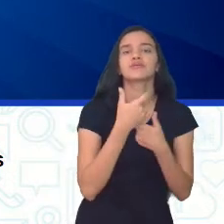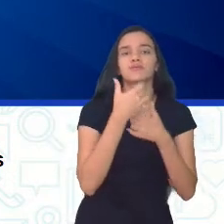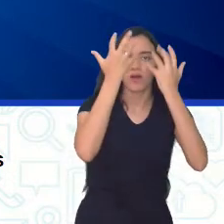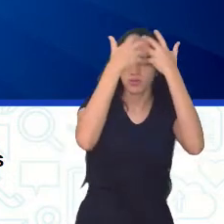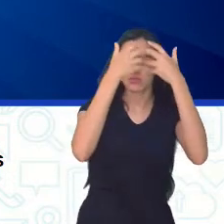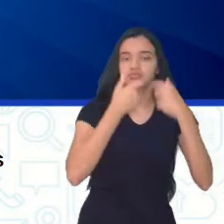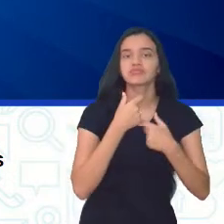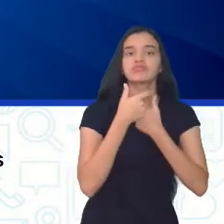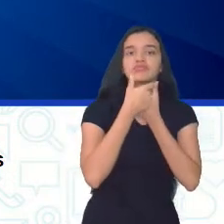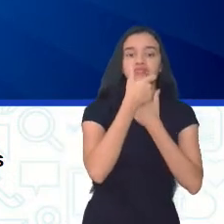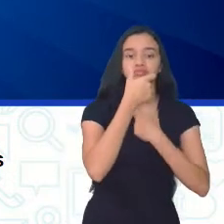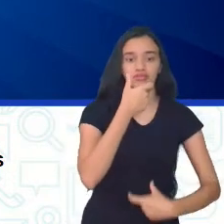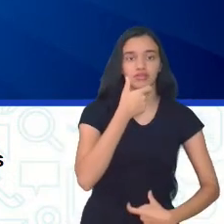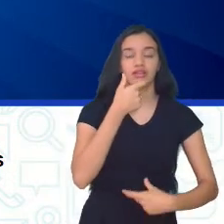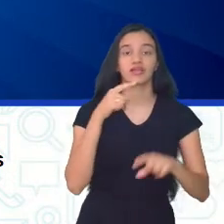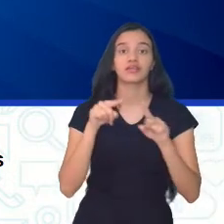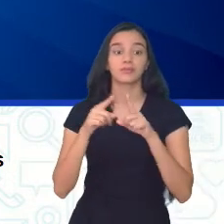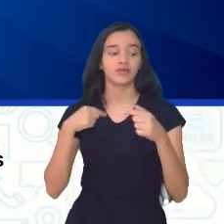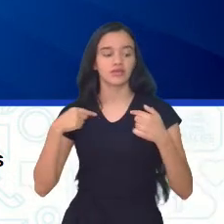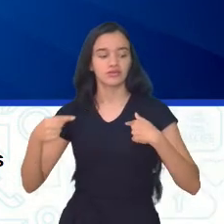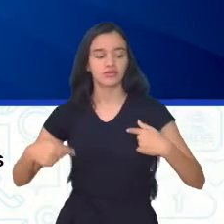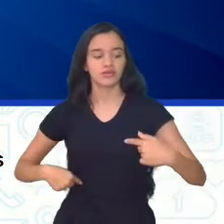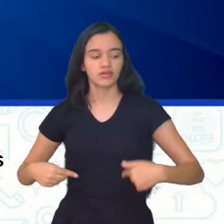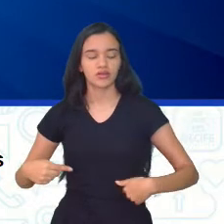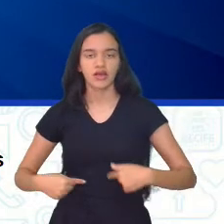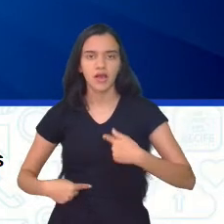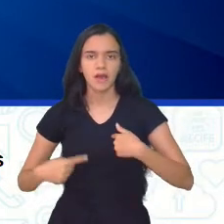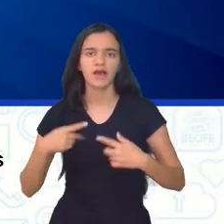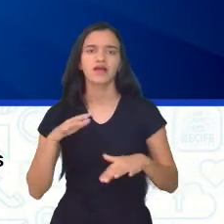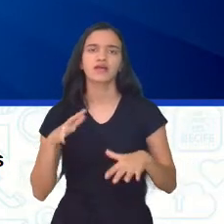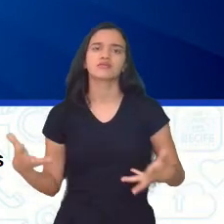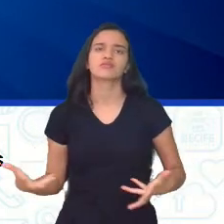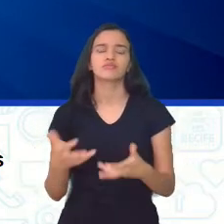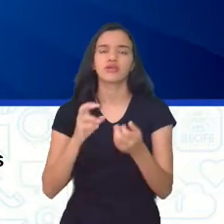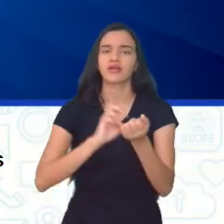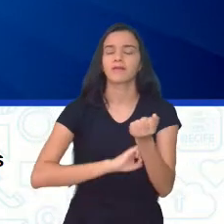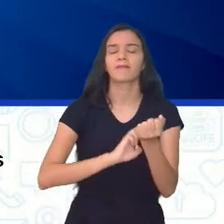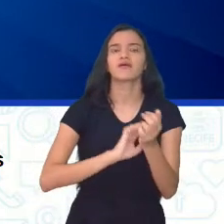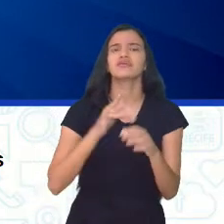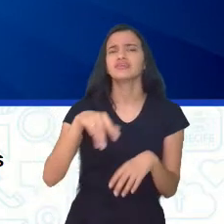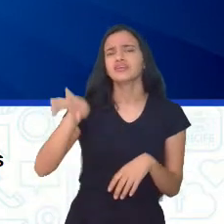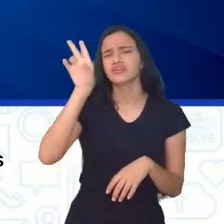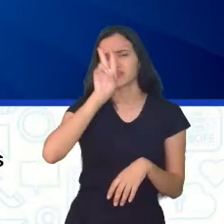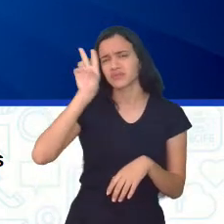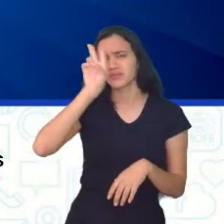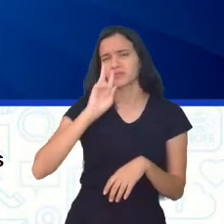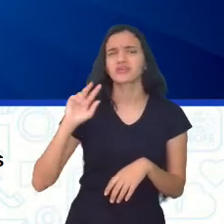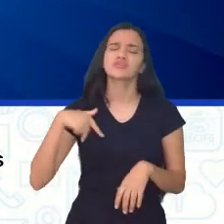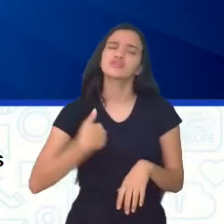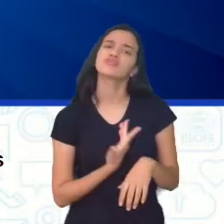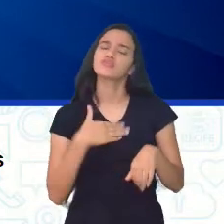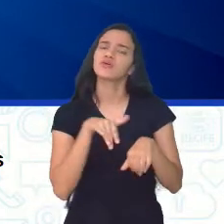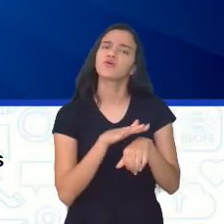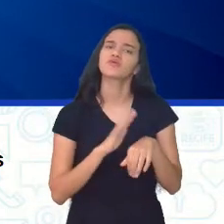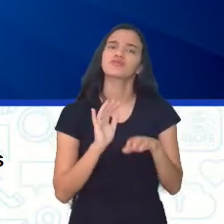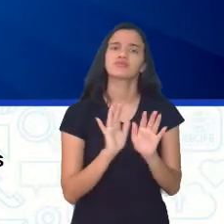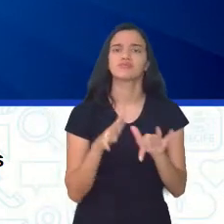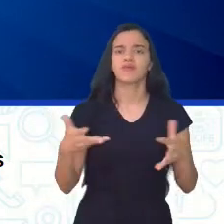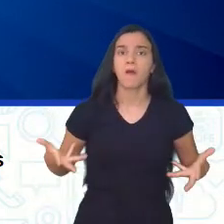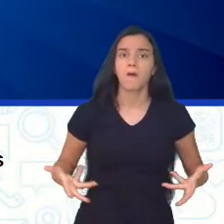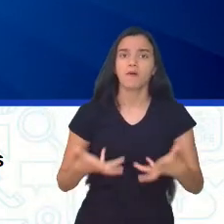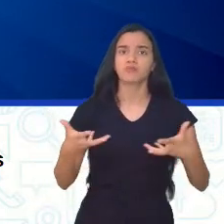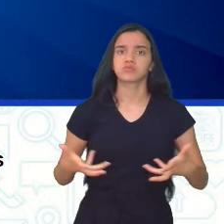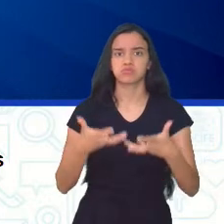né, periféricos e faz aí a transmissão do impulso nervoso. Então, lembrado que nós já conversamos a respeito de impulsos